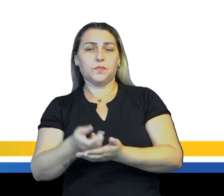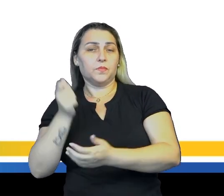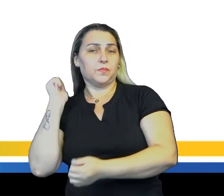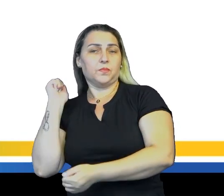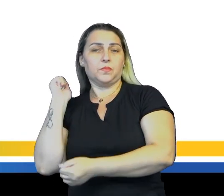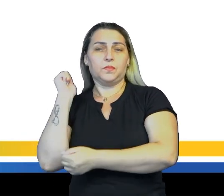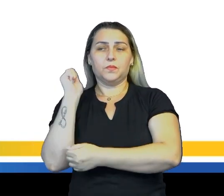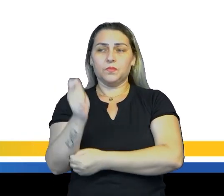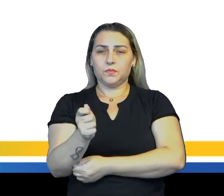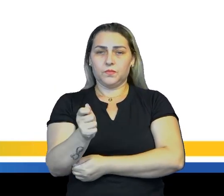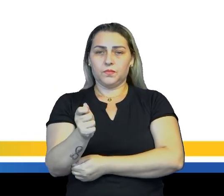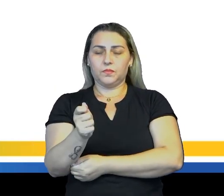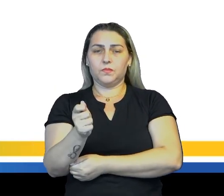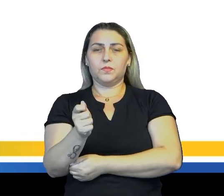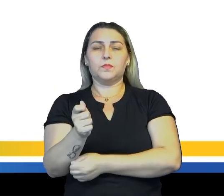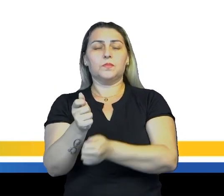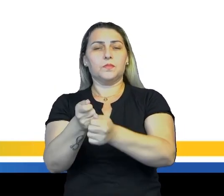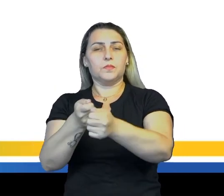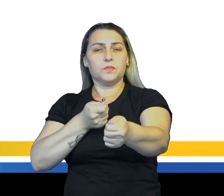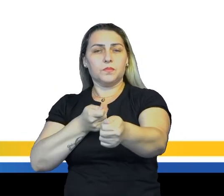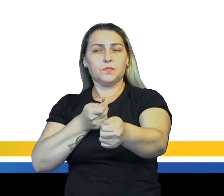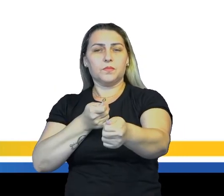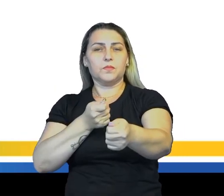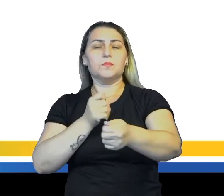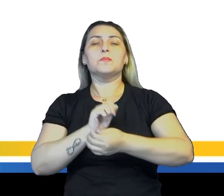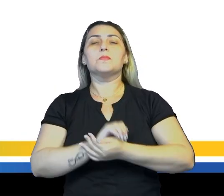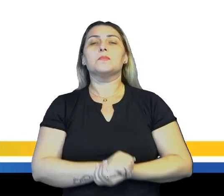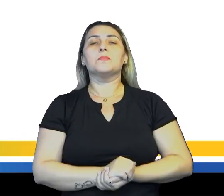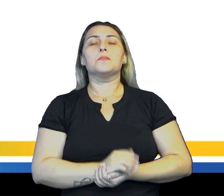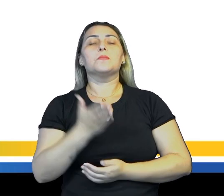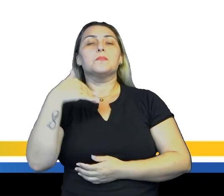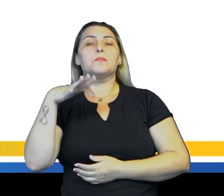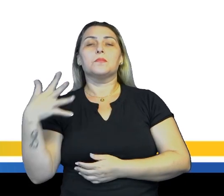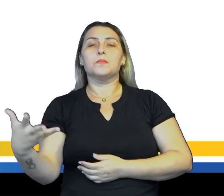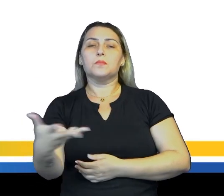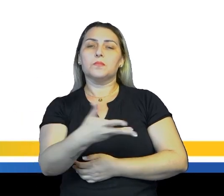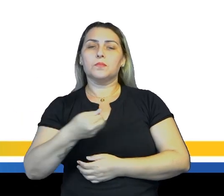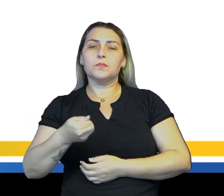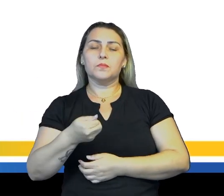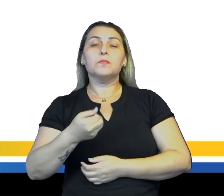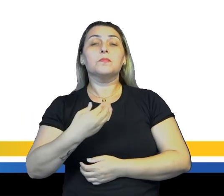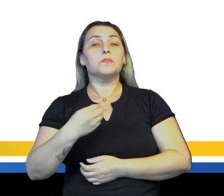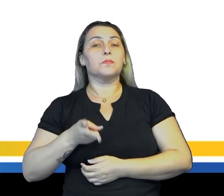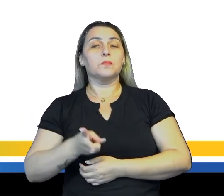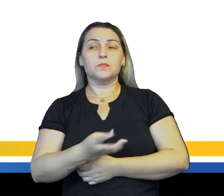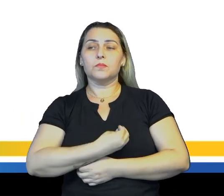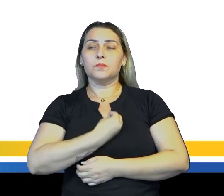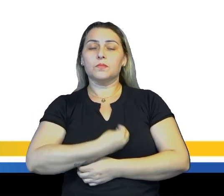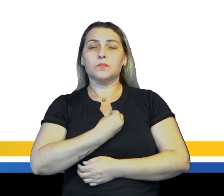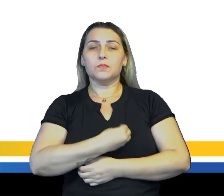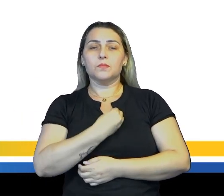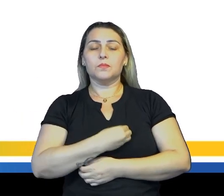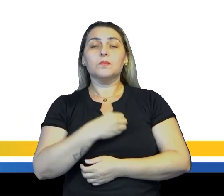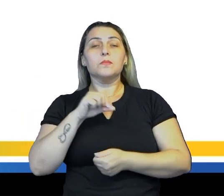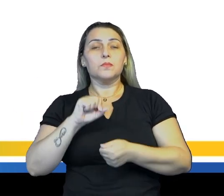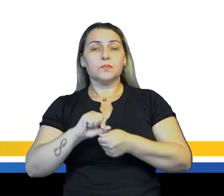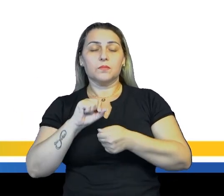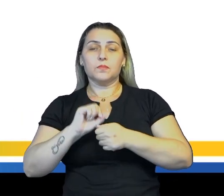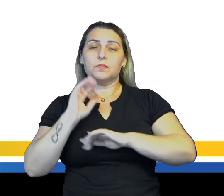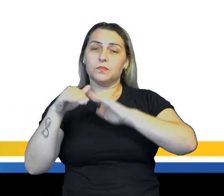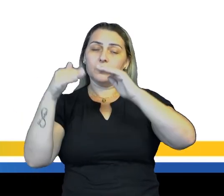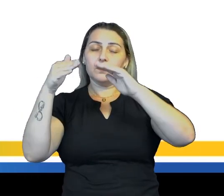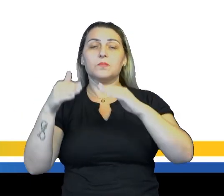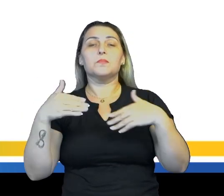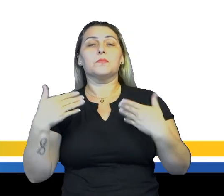lançava objetos como a lança para caça ou seja quanto mais hábil ele era para sobreviver mas desenvolvido ele